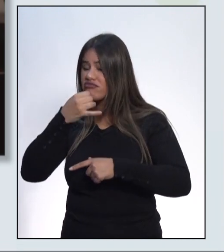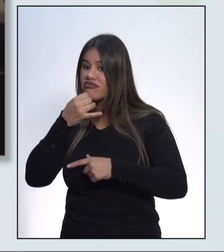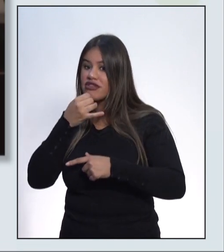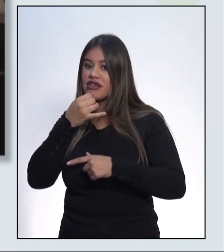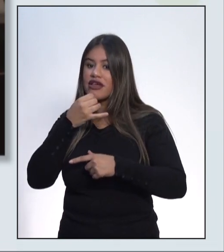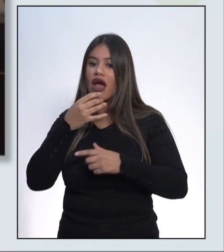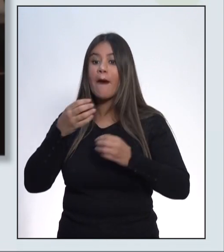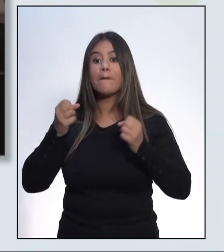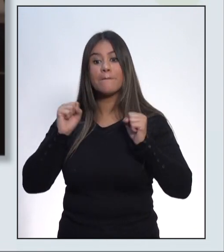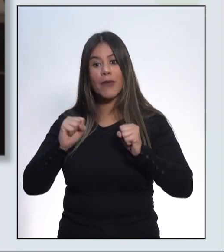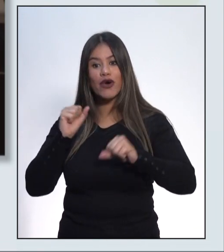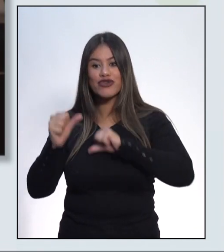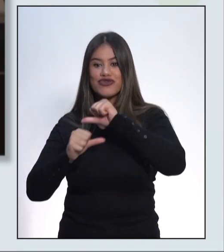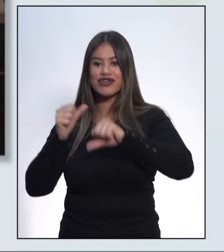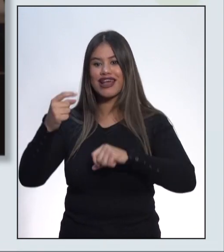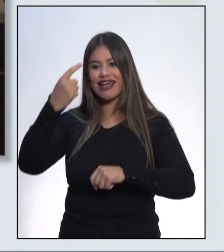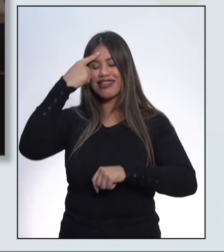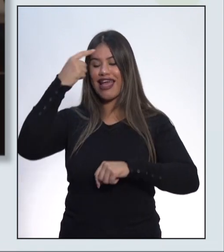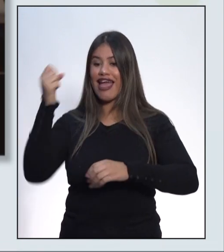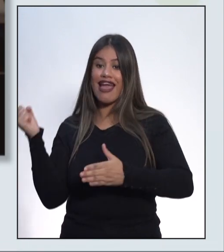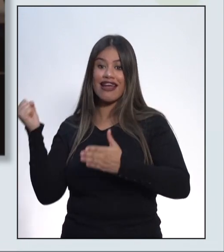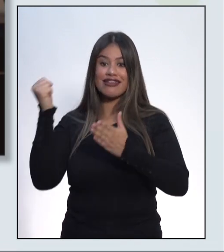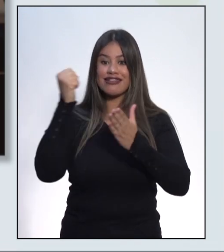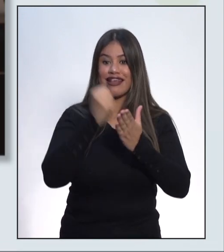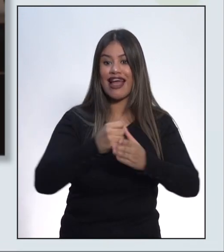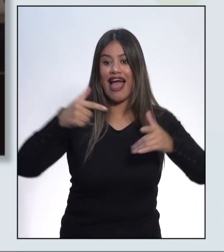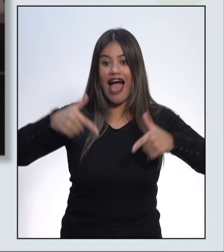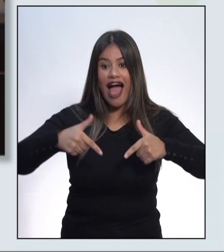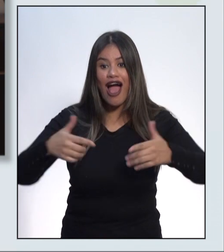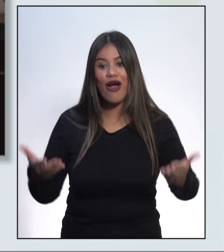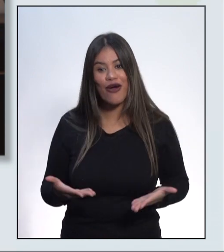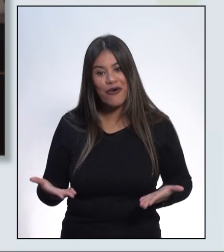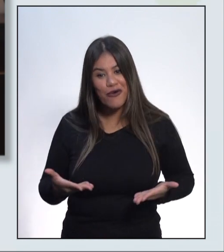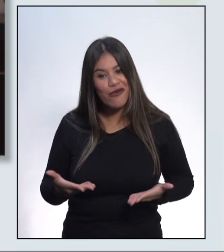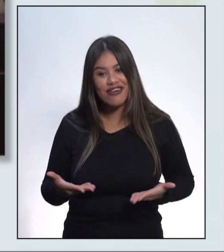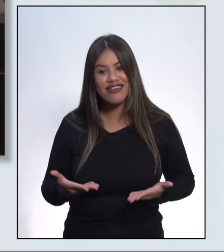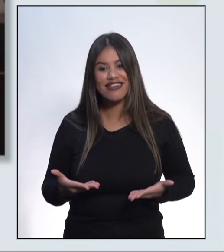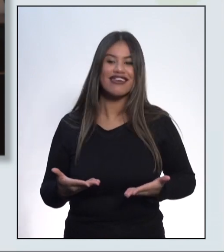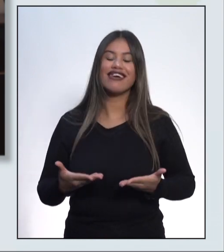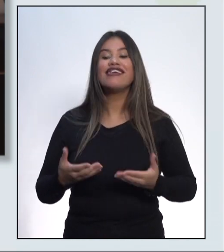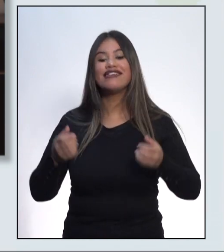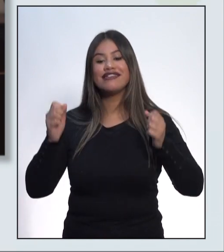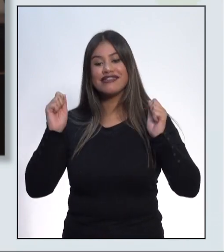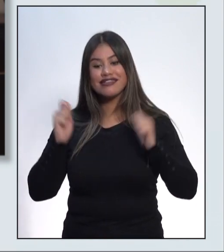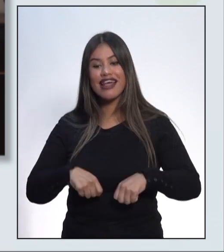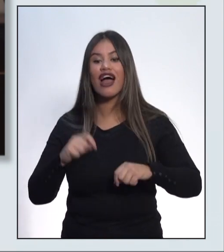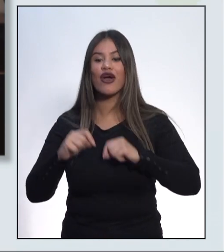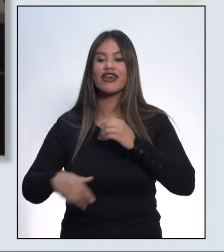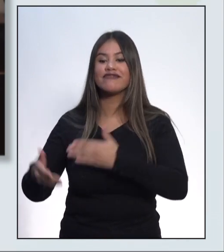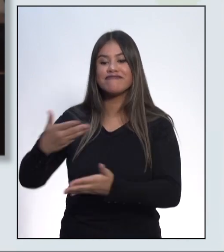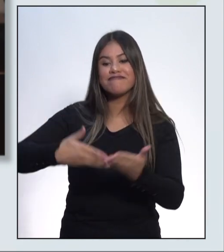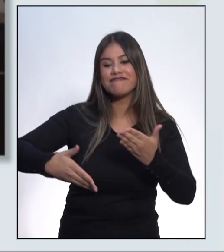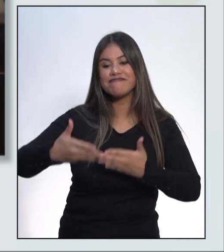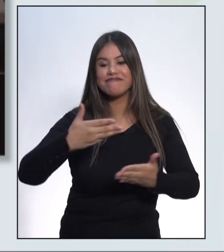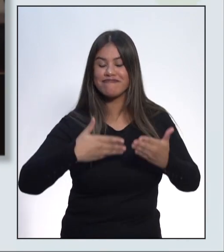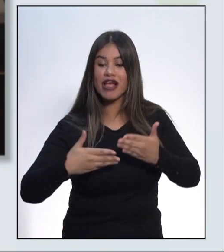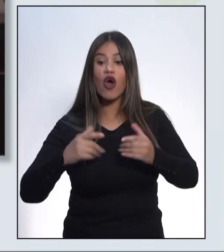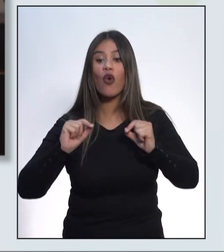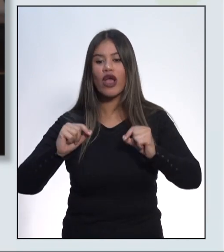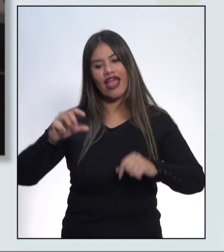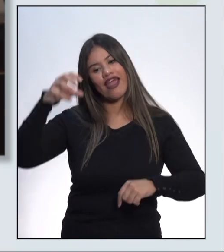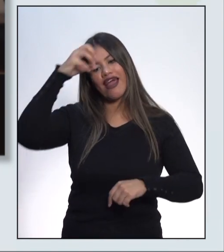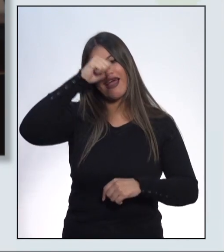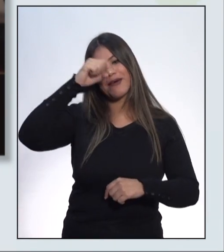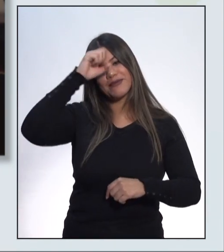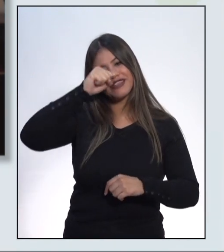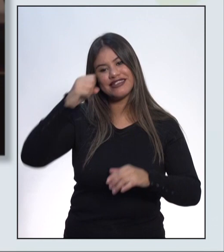mundo real ou virtual. E assim, você consegue compartilhar com outras pessoas o que você aprendeu e